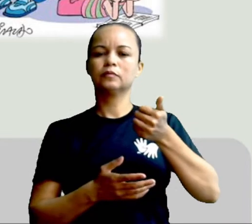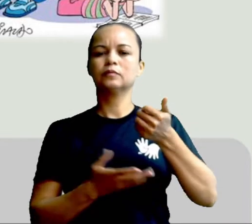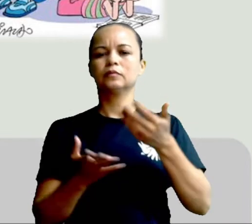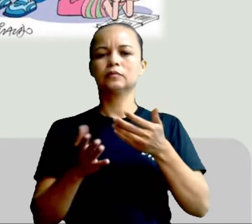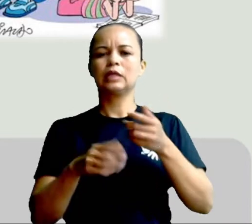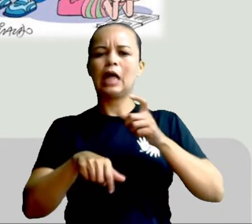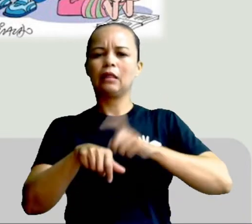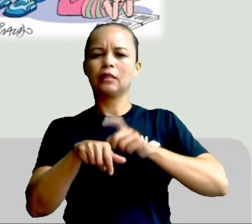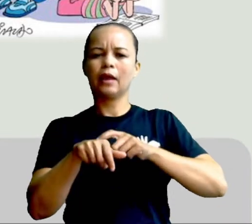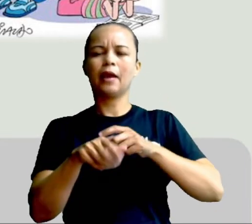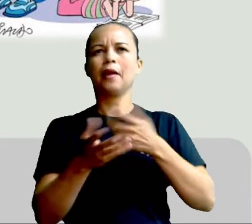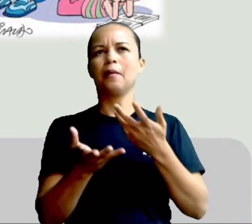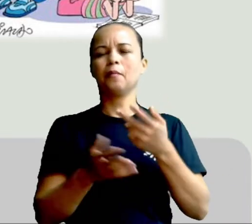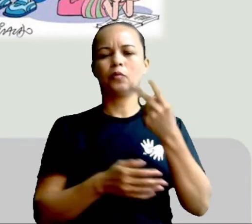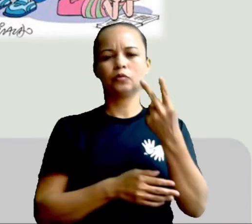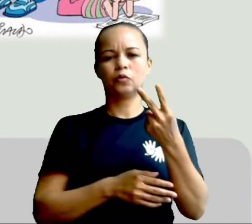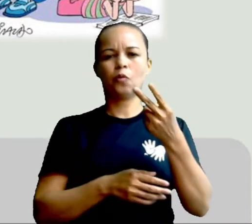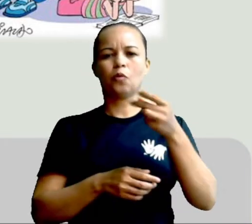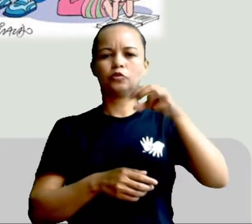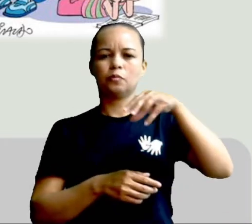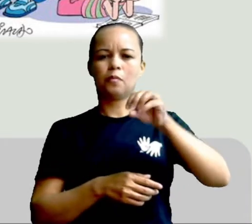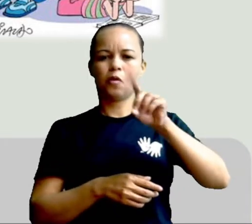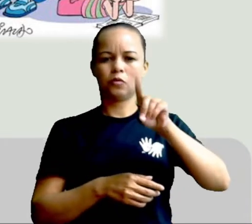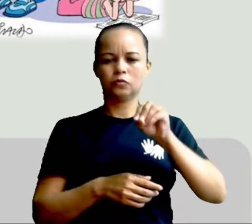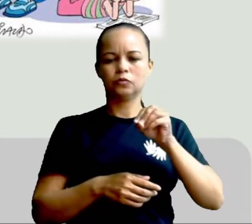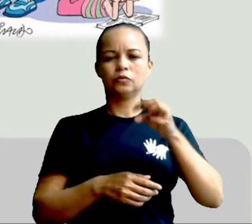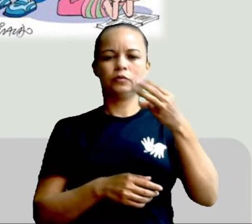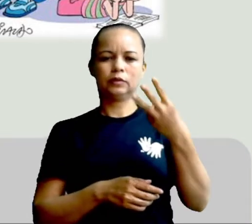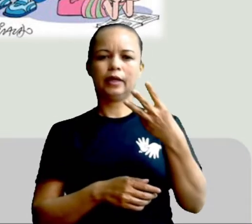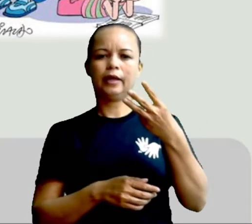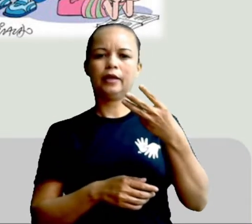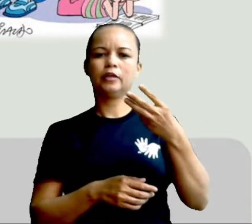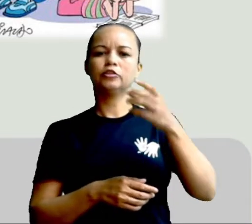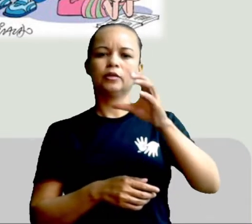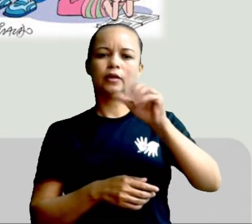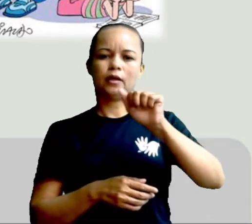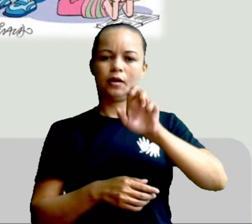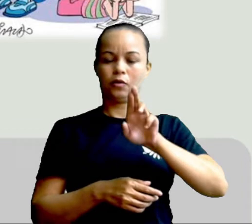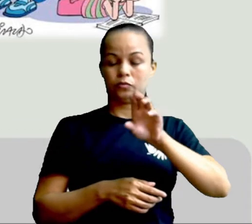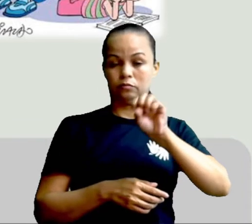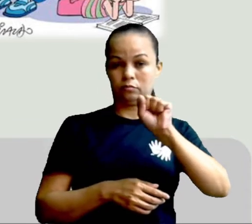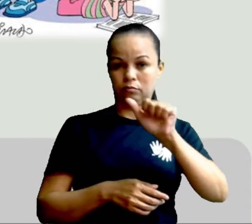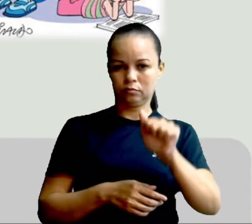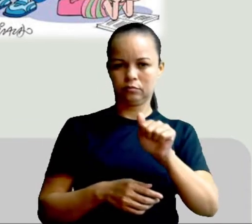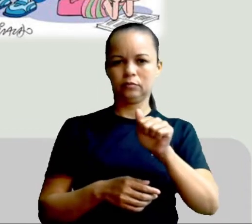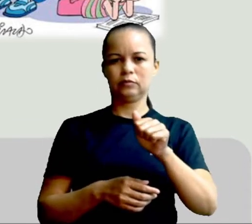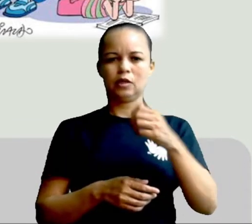tá? Se for tempo, 2 para modo, 3 causa,